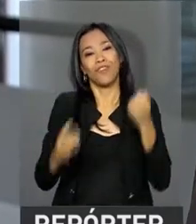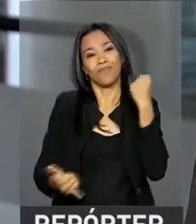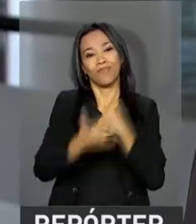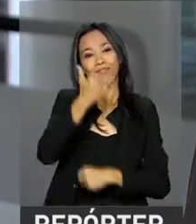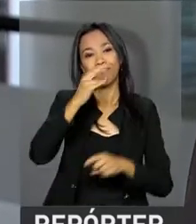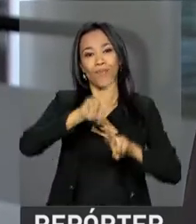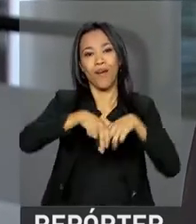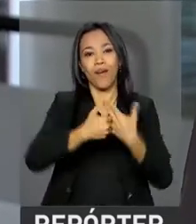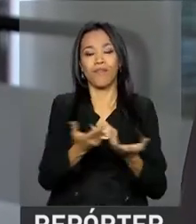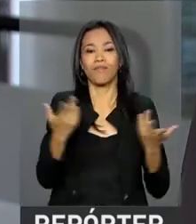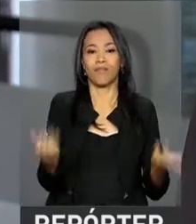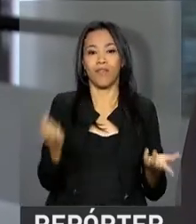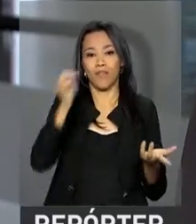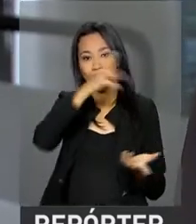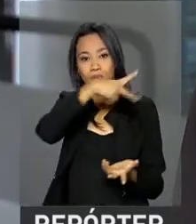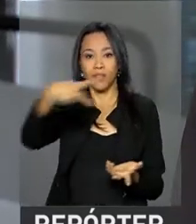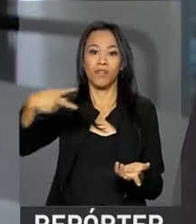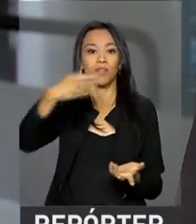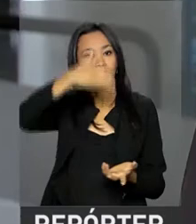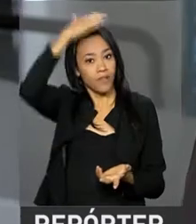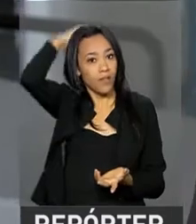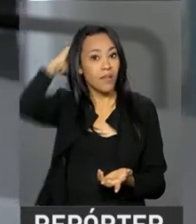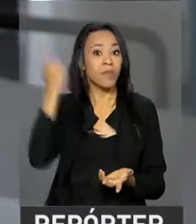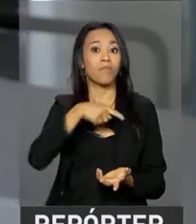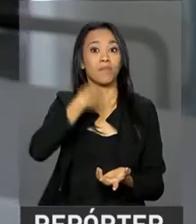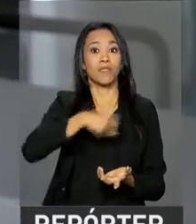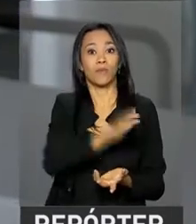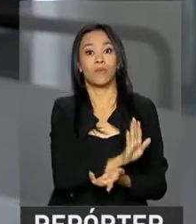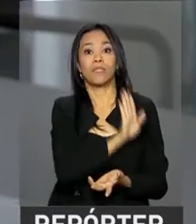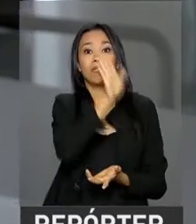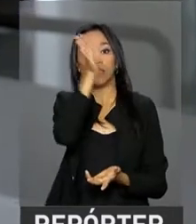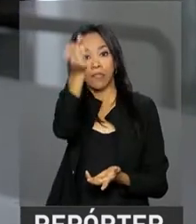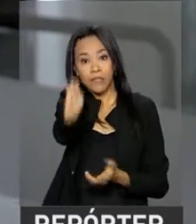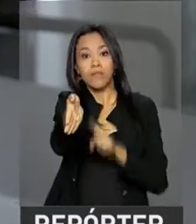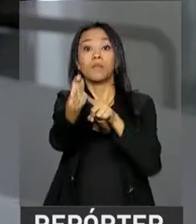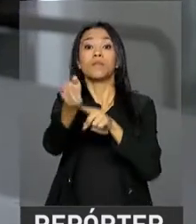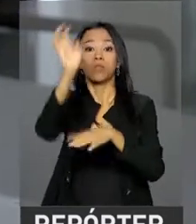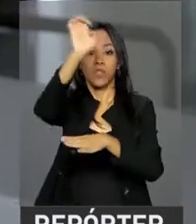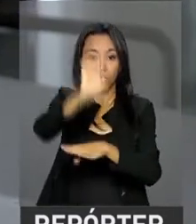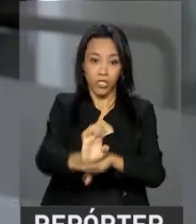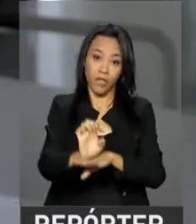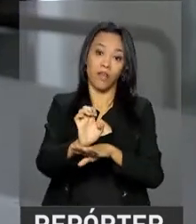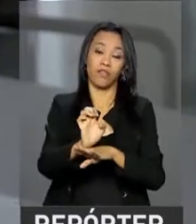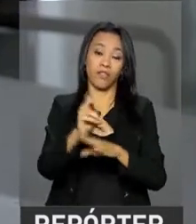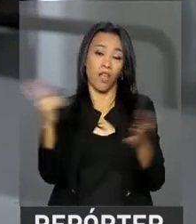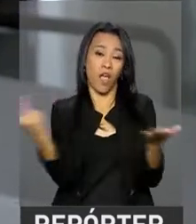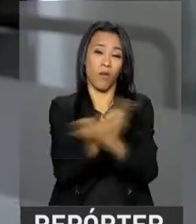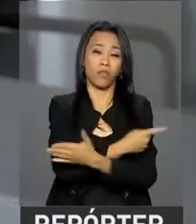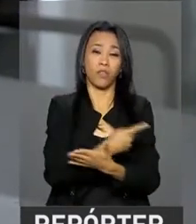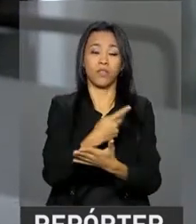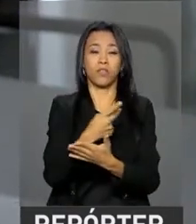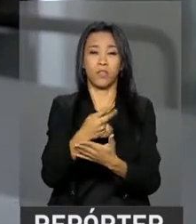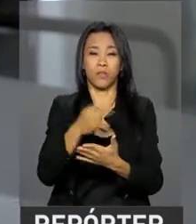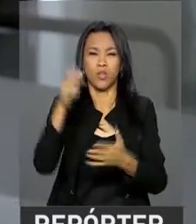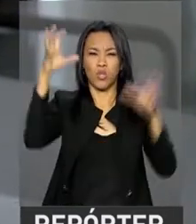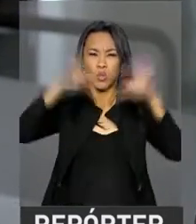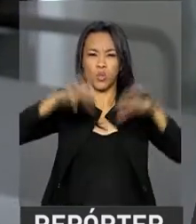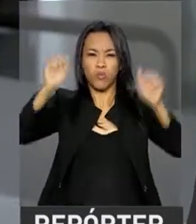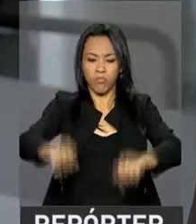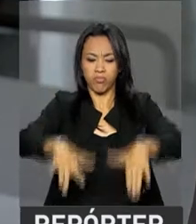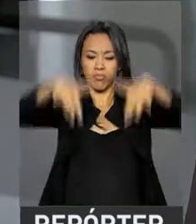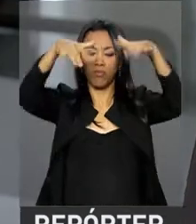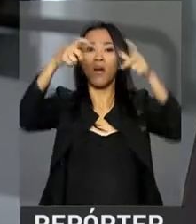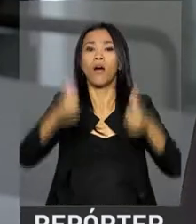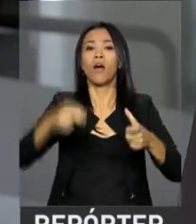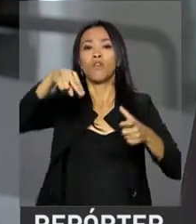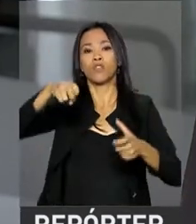porque o presidente michel temer foi fazer a visita aos estados alagados do nordeste lembrando que essa